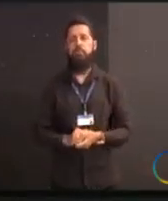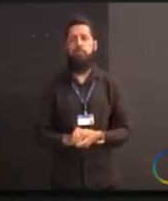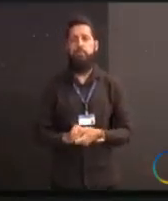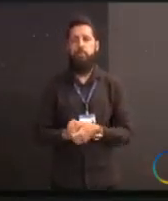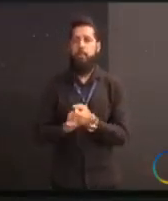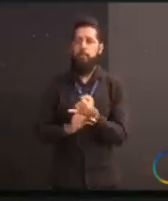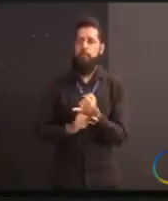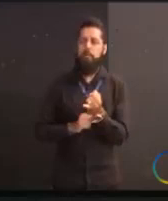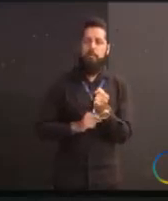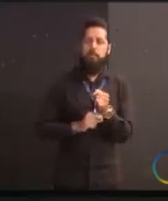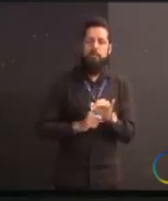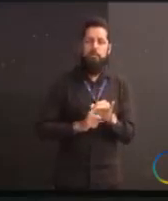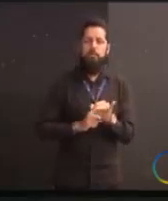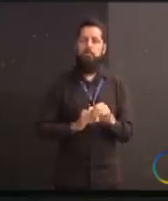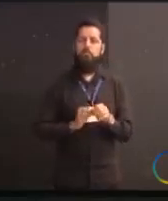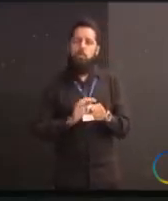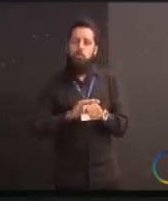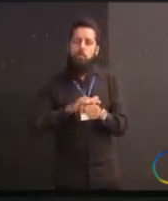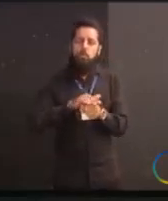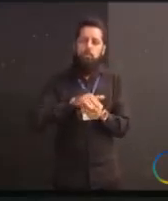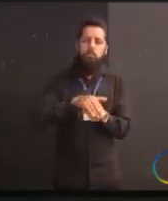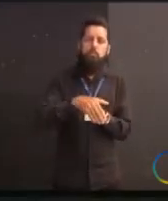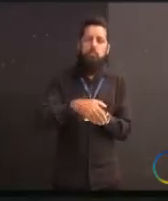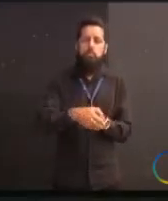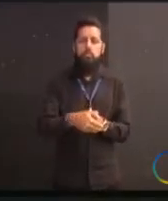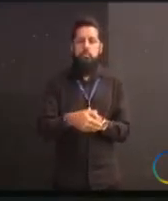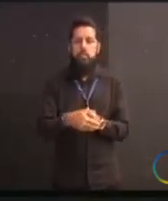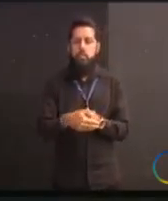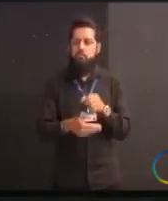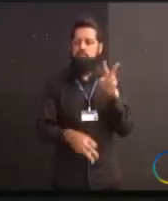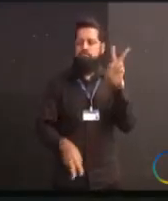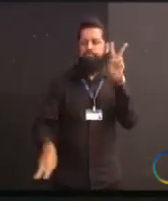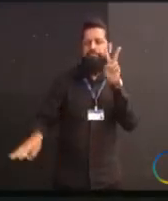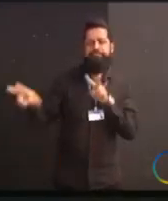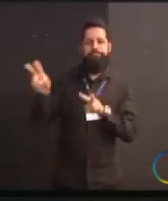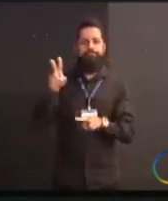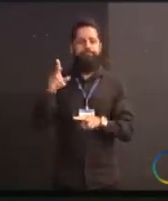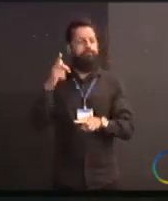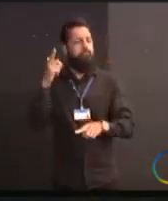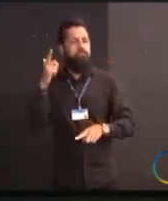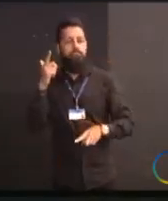Se escondeu e nós não reconhecemos.